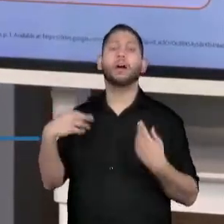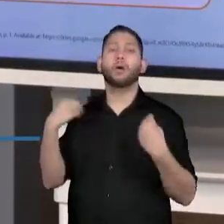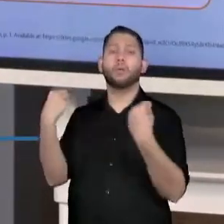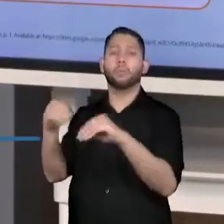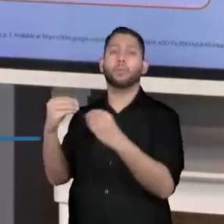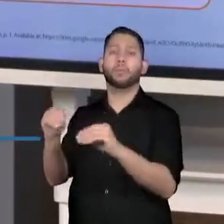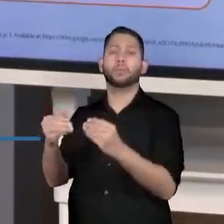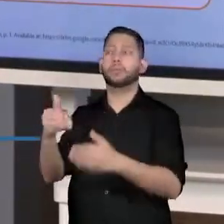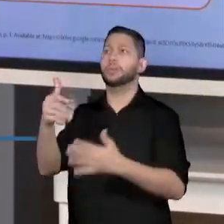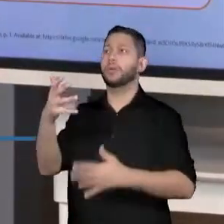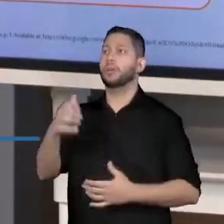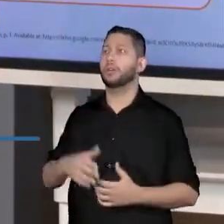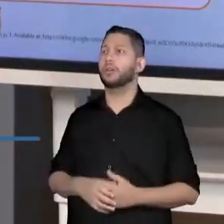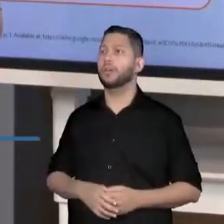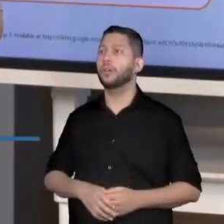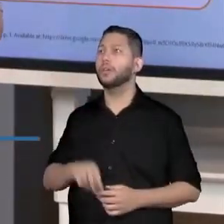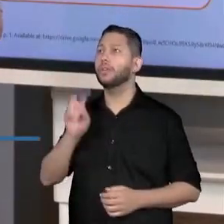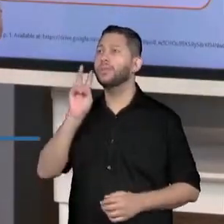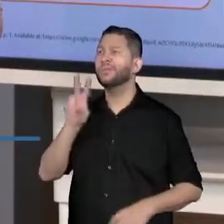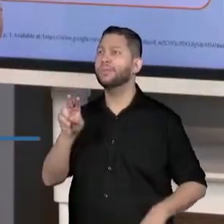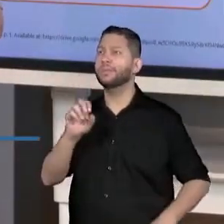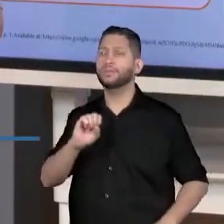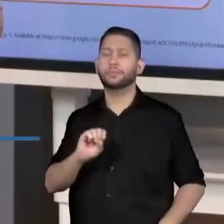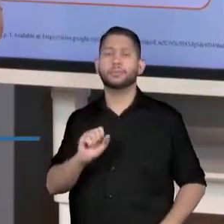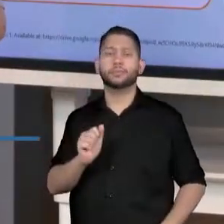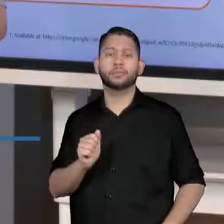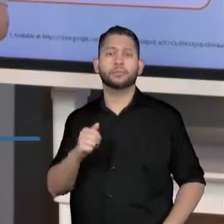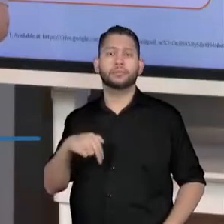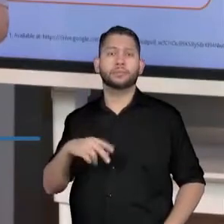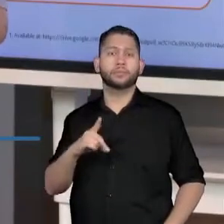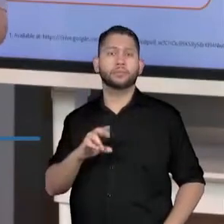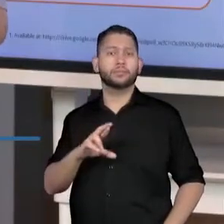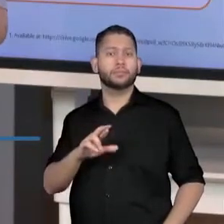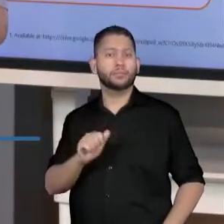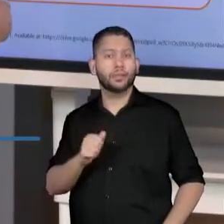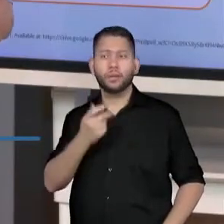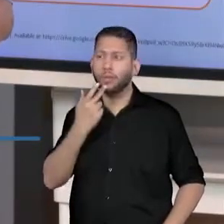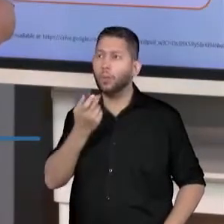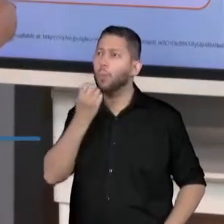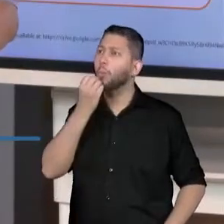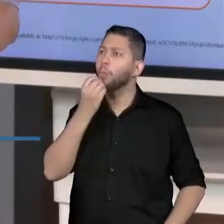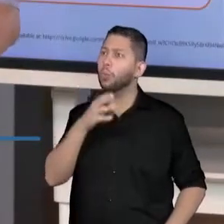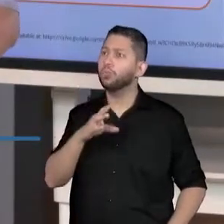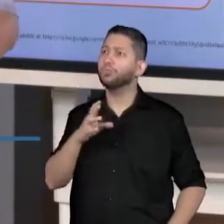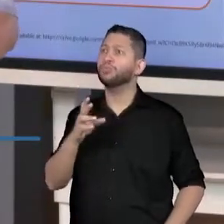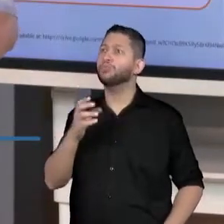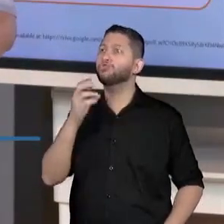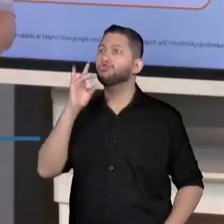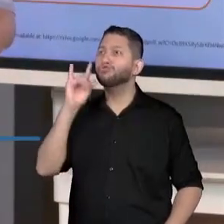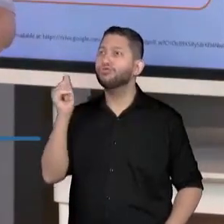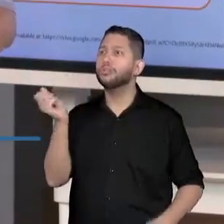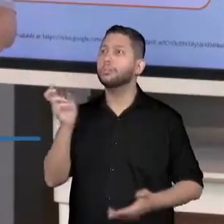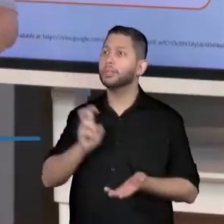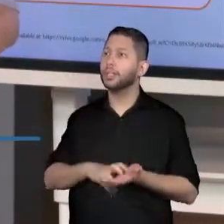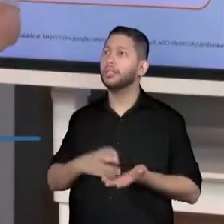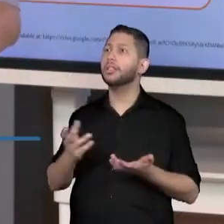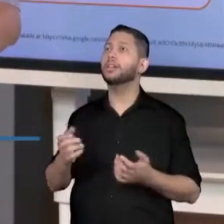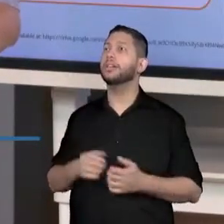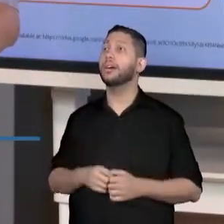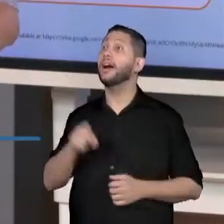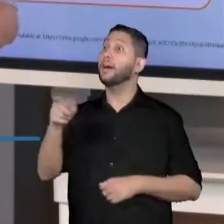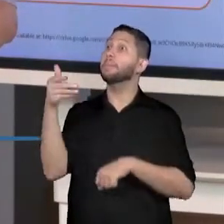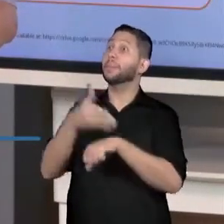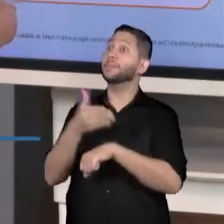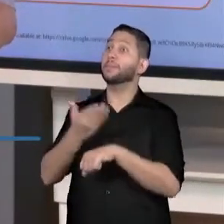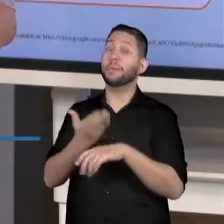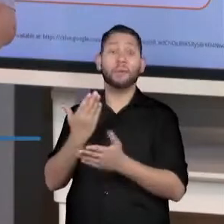está aparecendo aqui, a Sandra Cristina está falando good morning, a Alessandra também, a Nina participou na nossa primeira aula, a Arthur